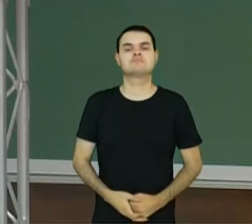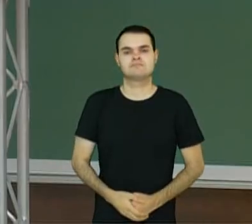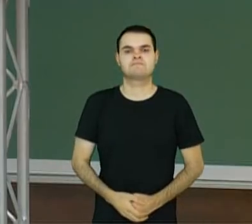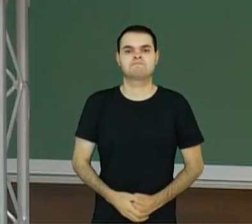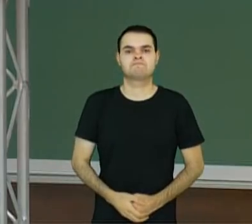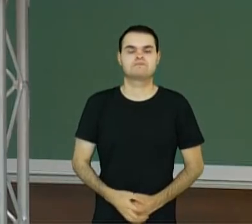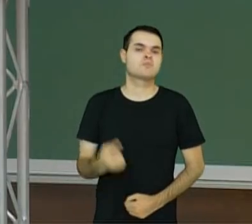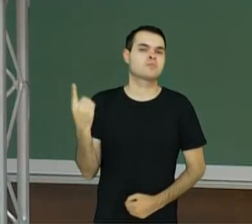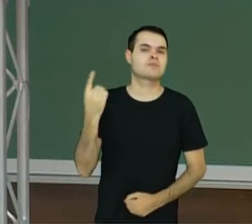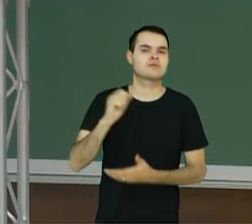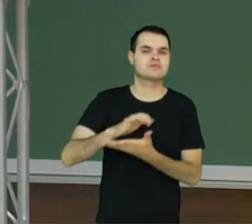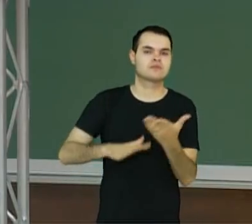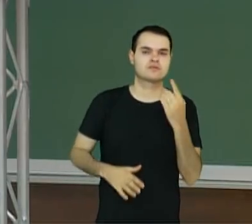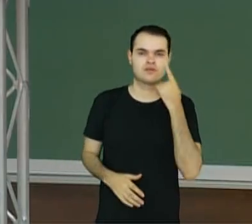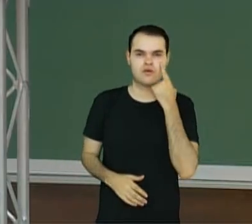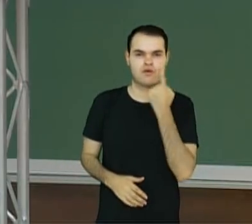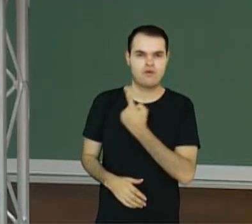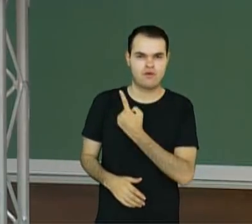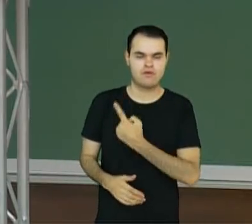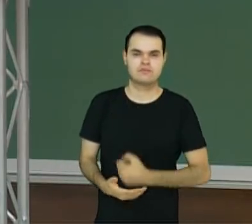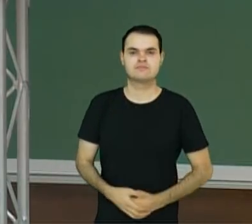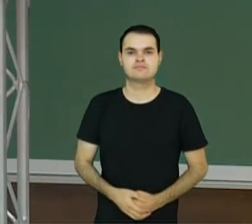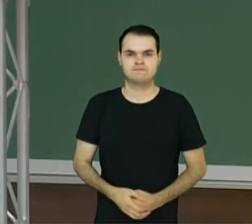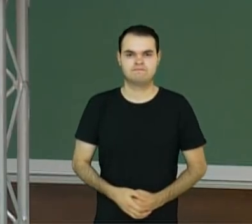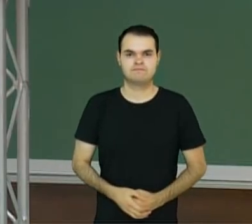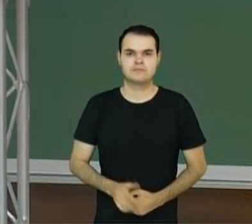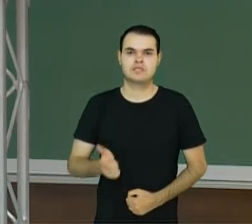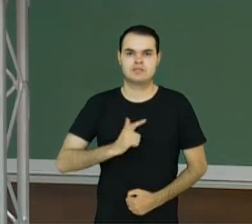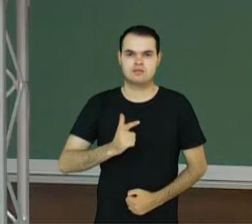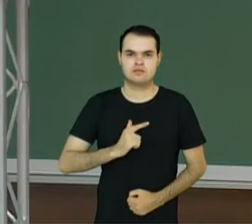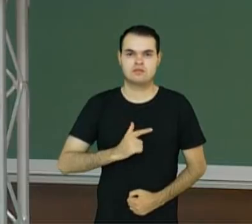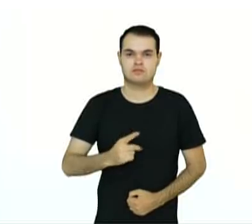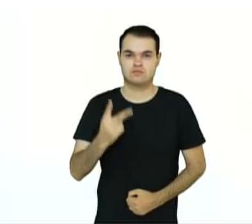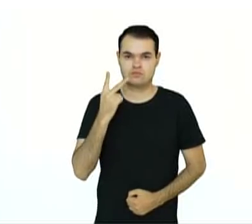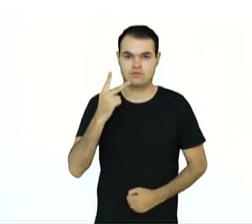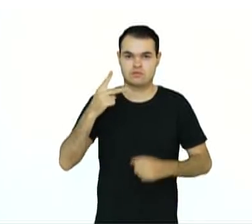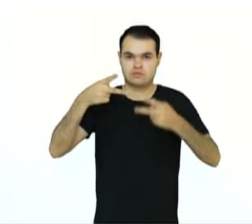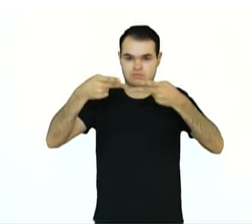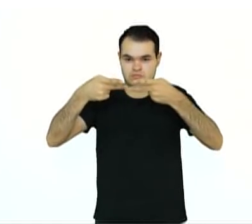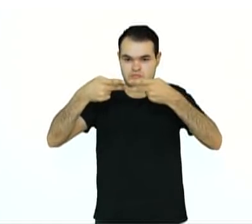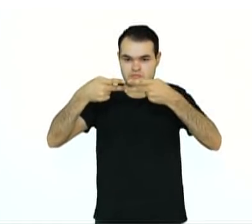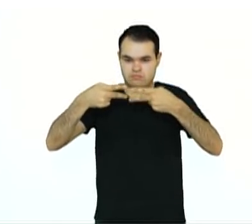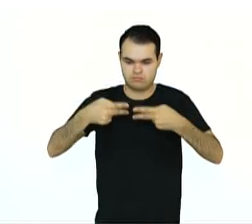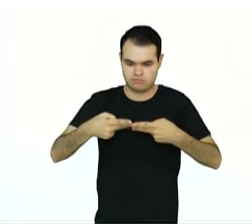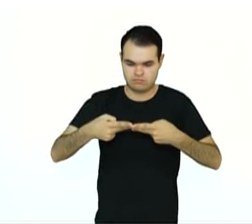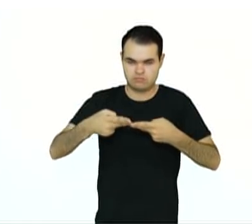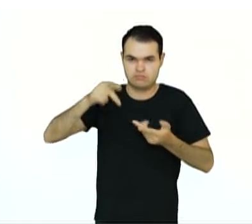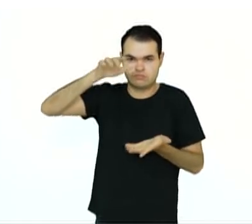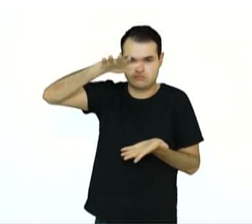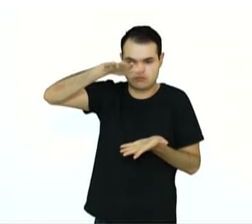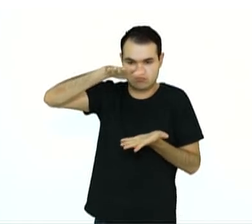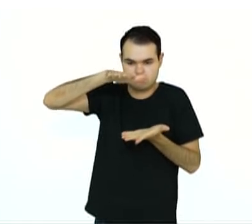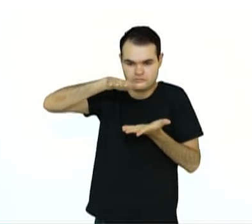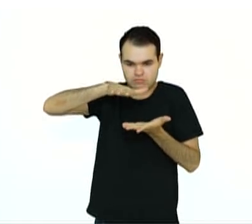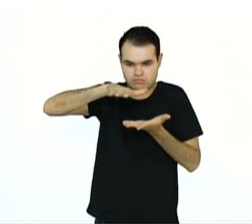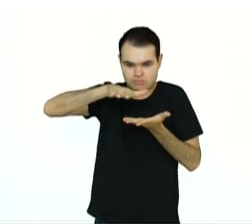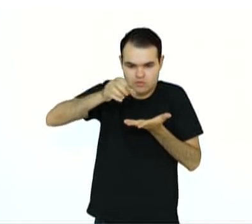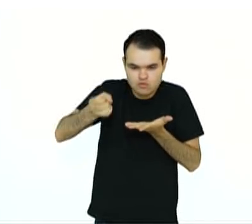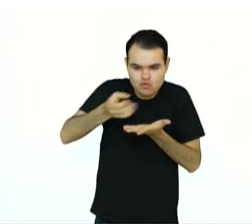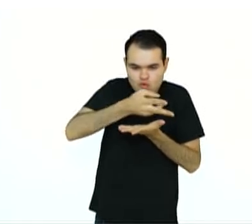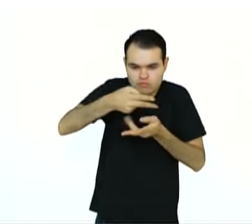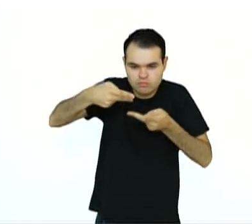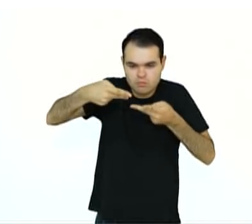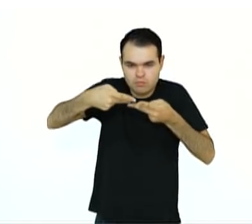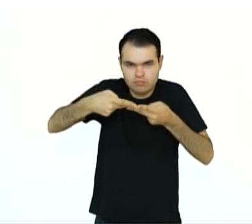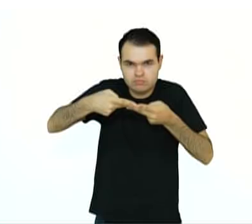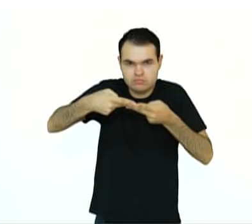Então no primeiro exercício, olha só, nós temos o seguinte, dois losangos foram sobrepostos, formando um terceiro, ou seja, eu coloquei um losango por